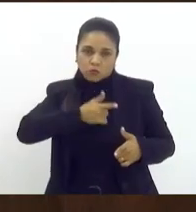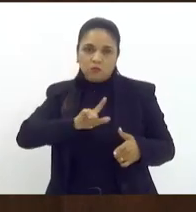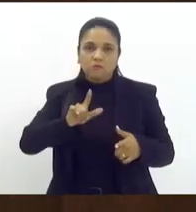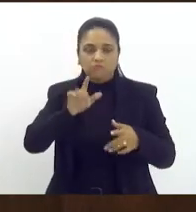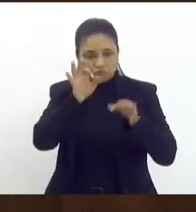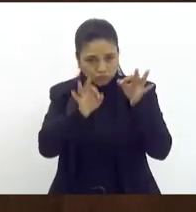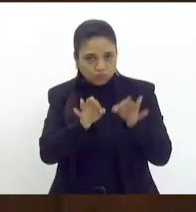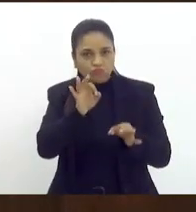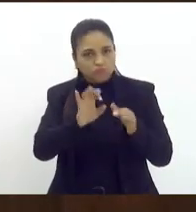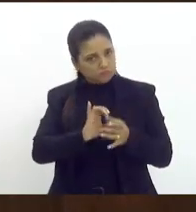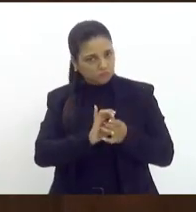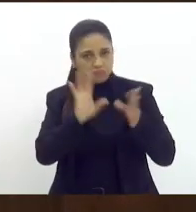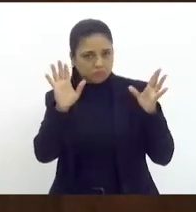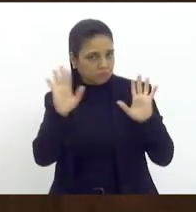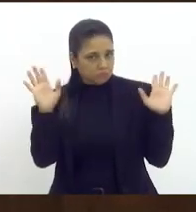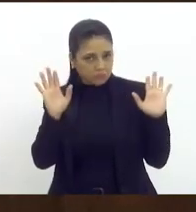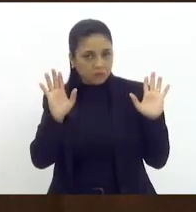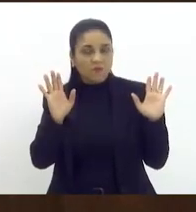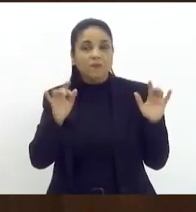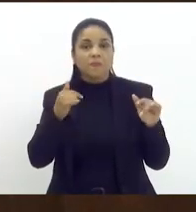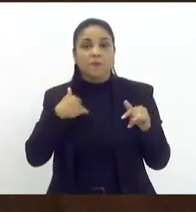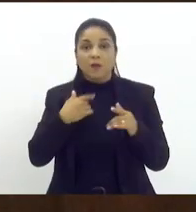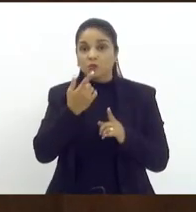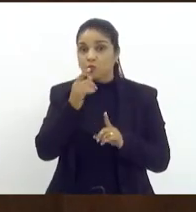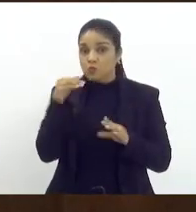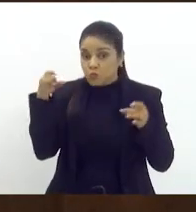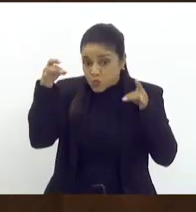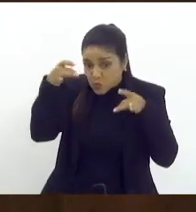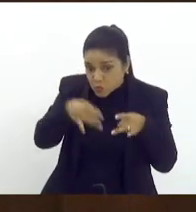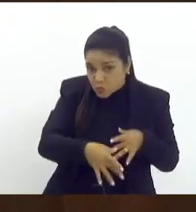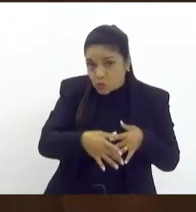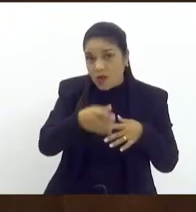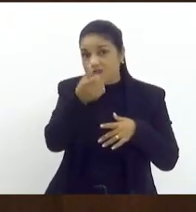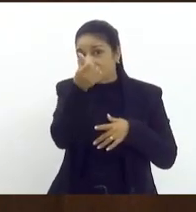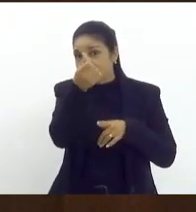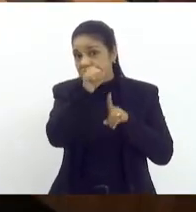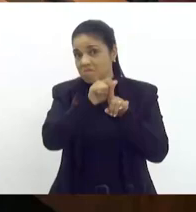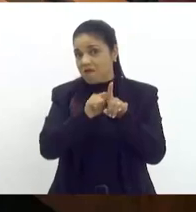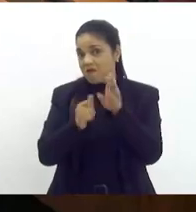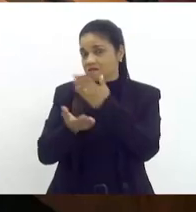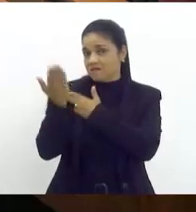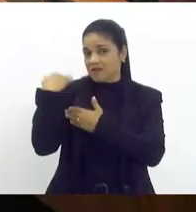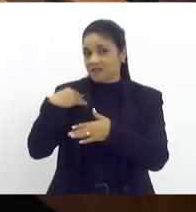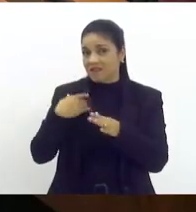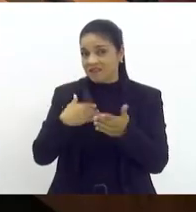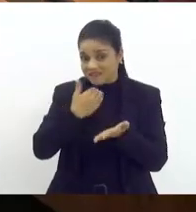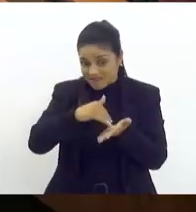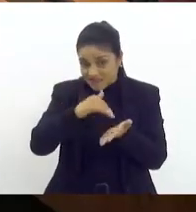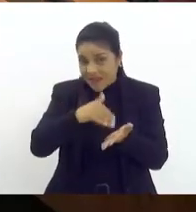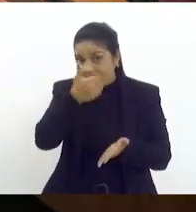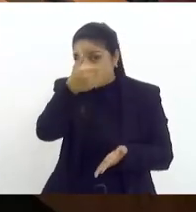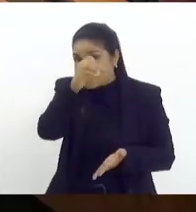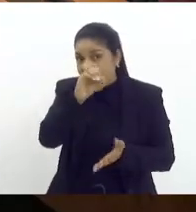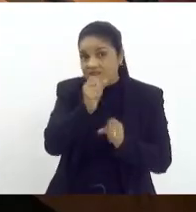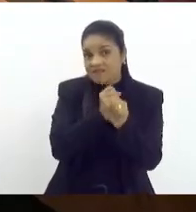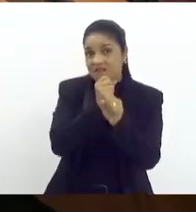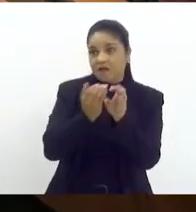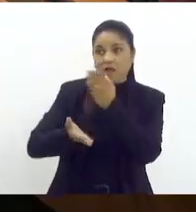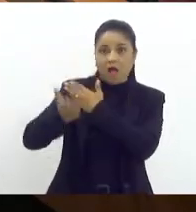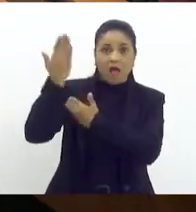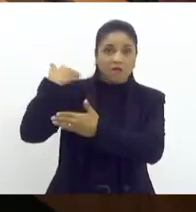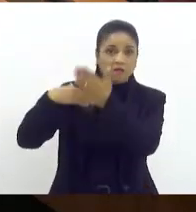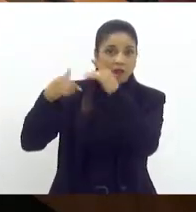mas o último foi há seis meses atrás eu larguei a secretaria há 10 anos portanto é para dizer como